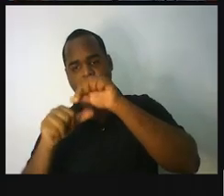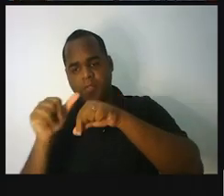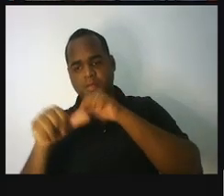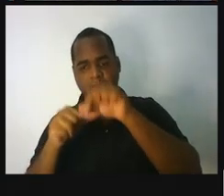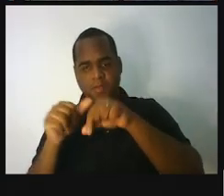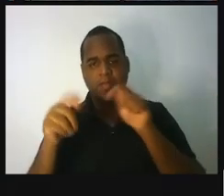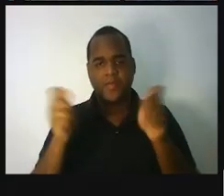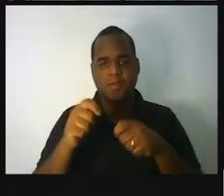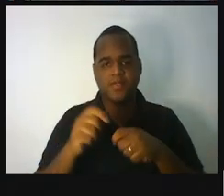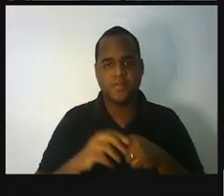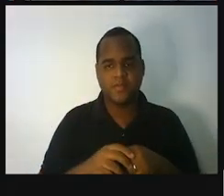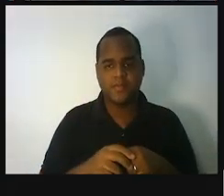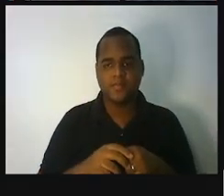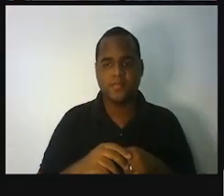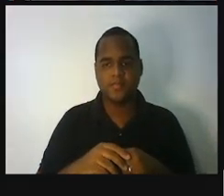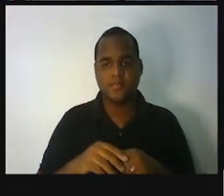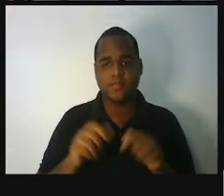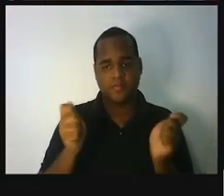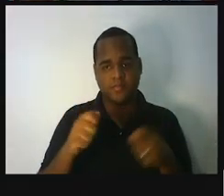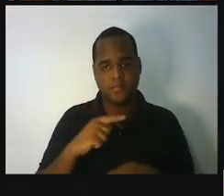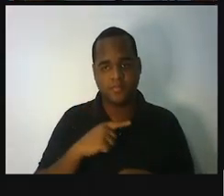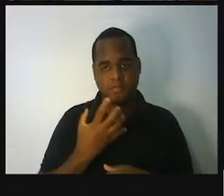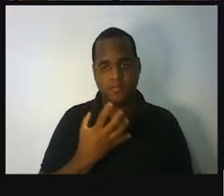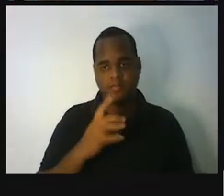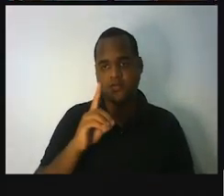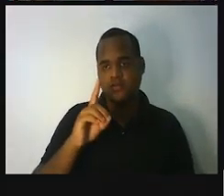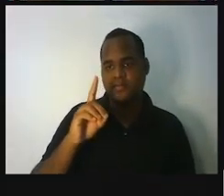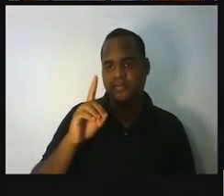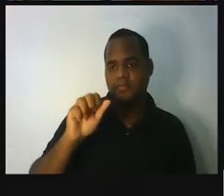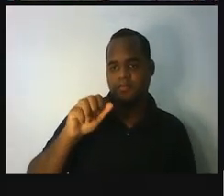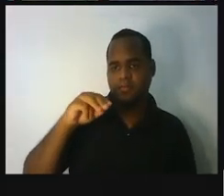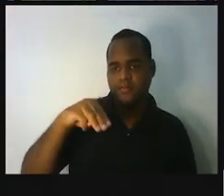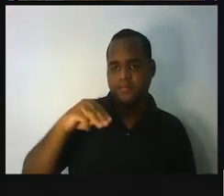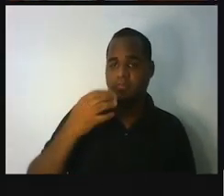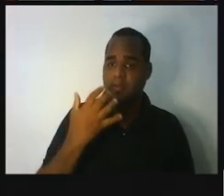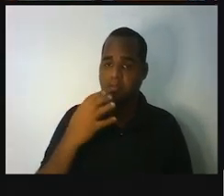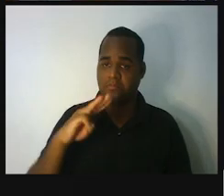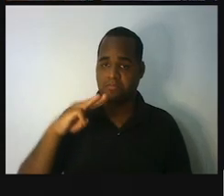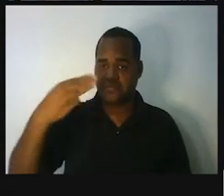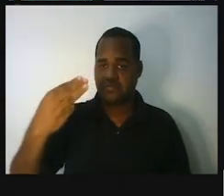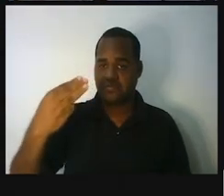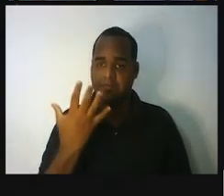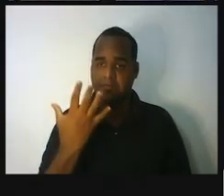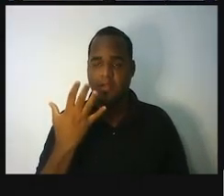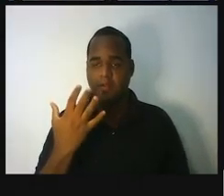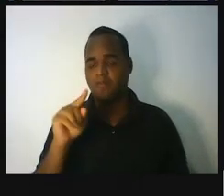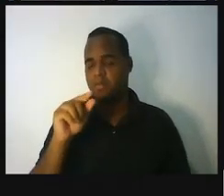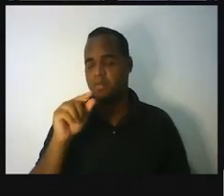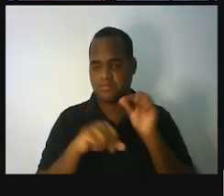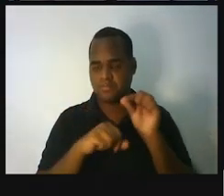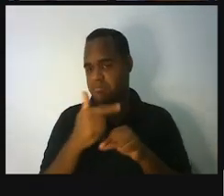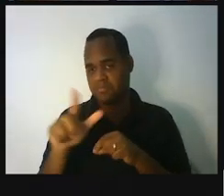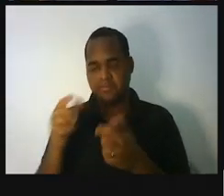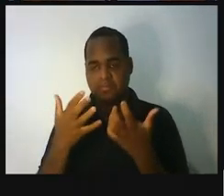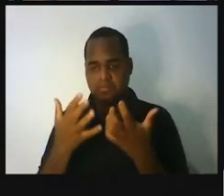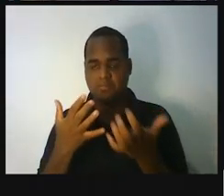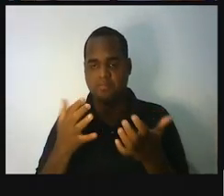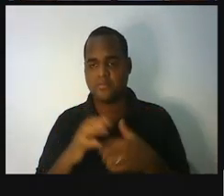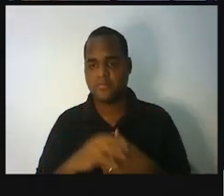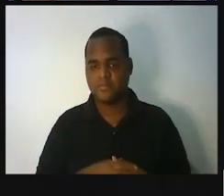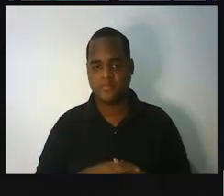comparar tudo em decâmetro cúbico? Os que não estão em decâmetro cúbico, você vai fazer a transformação.